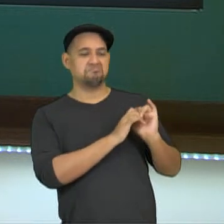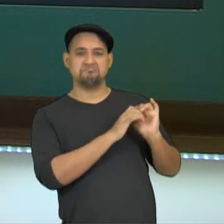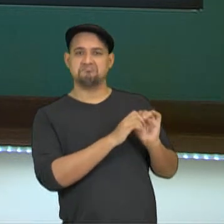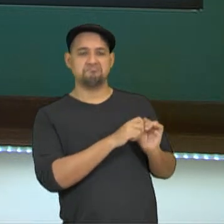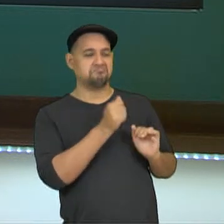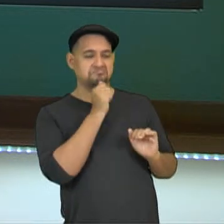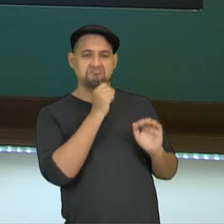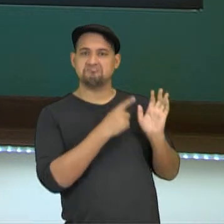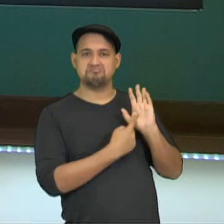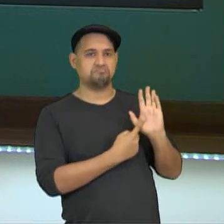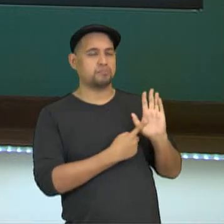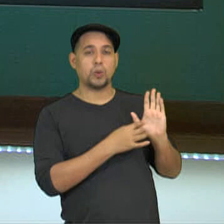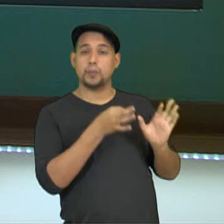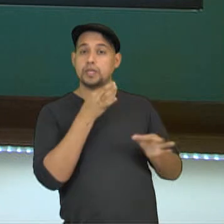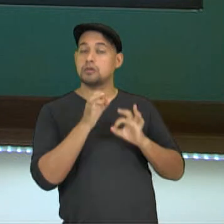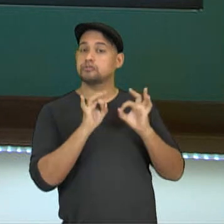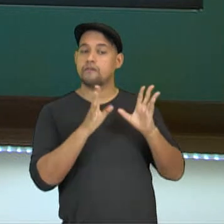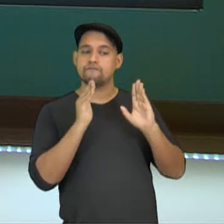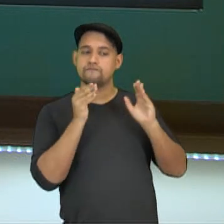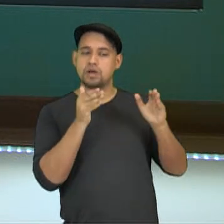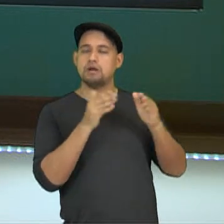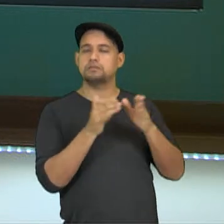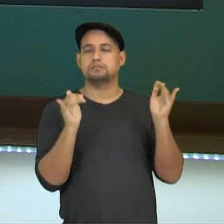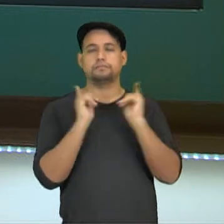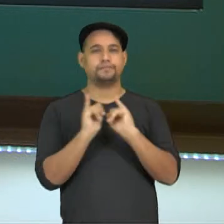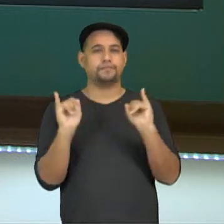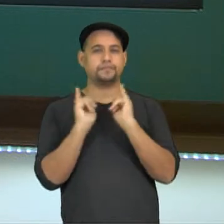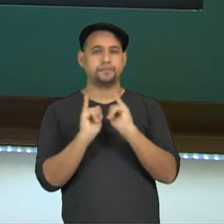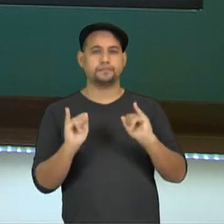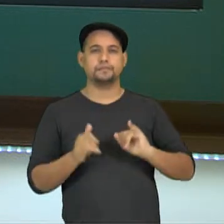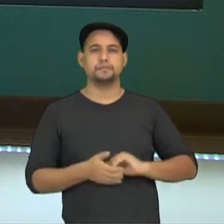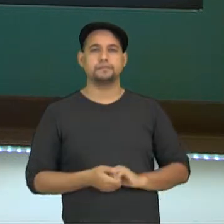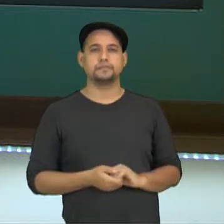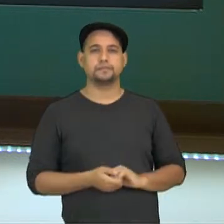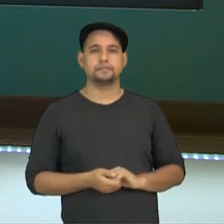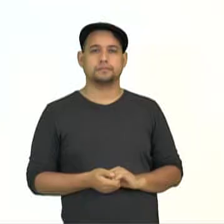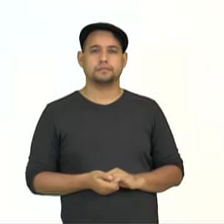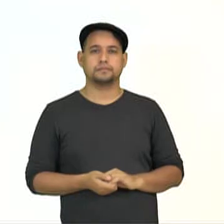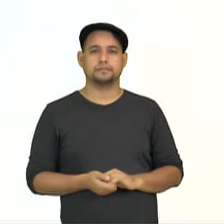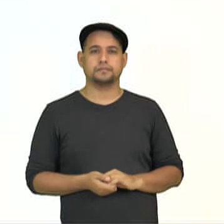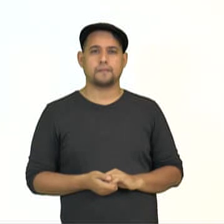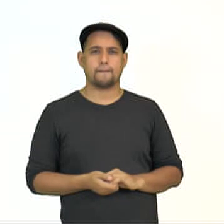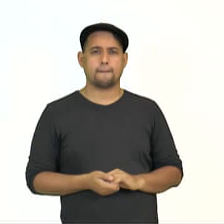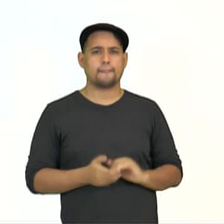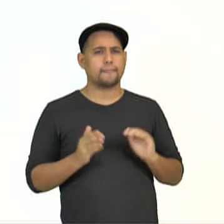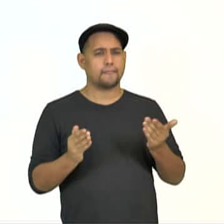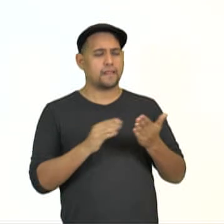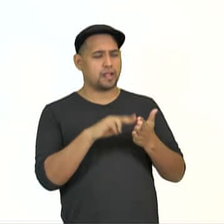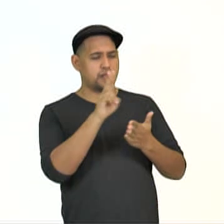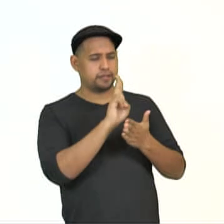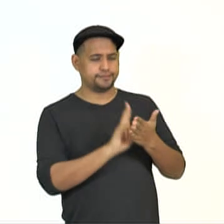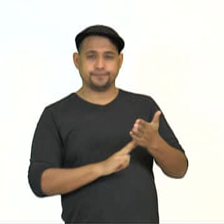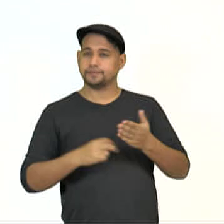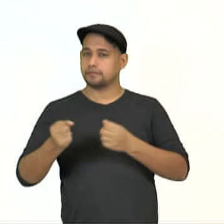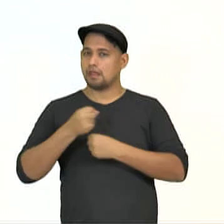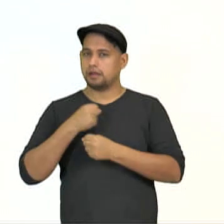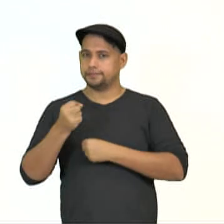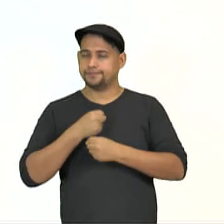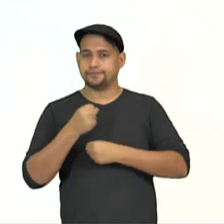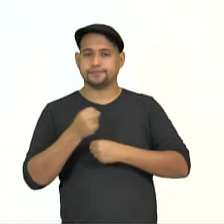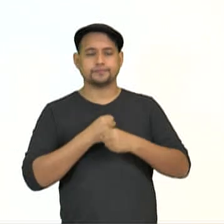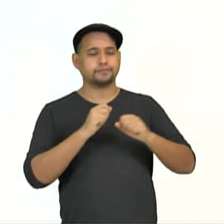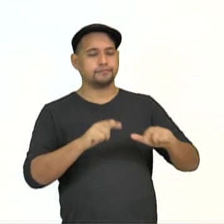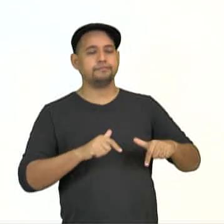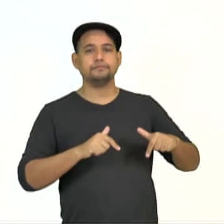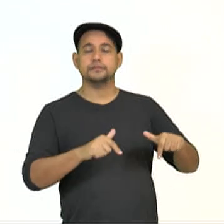opinião, somente centrada, focada na informação. Vamos ler uma outra reportagem. Ações